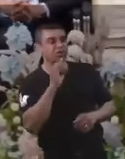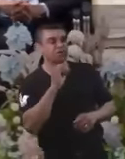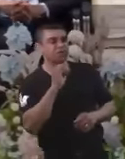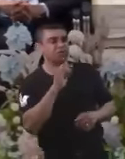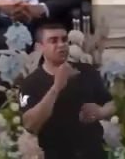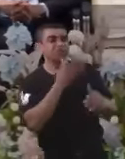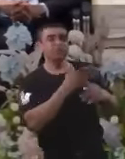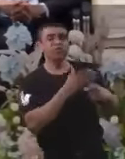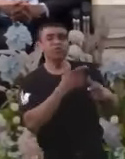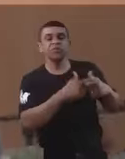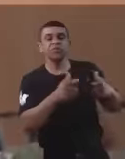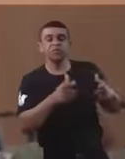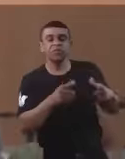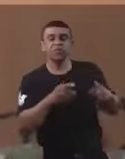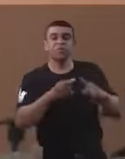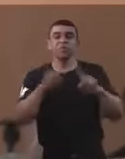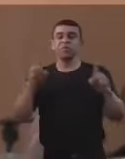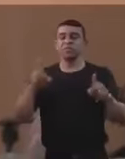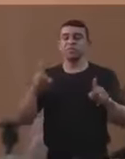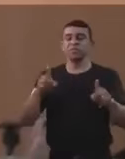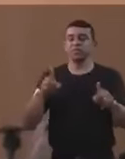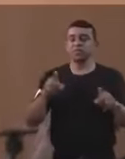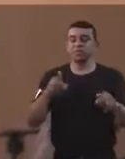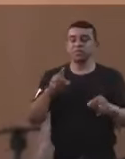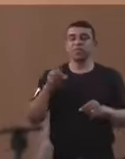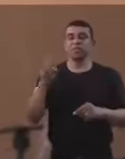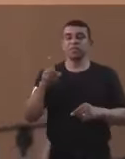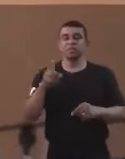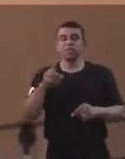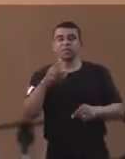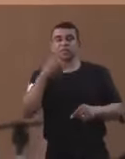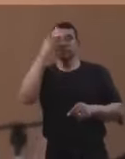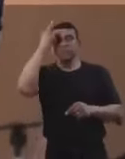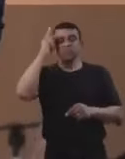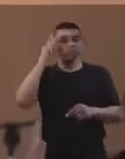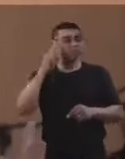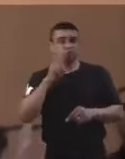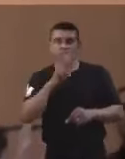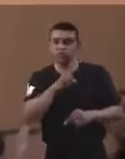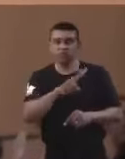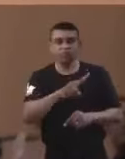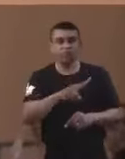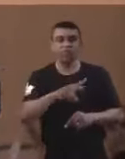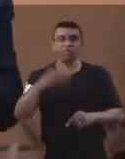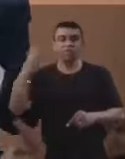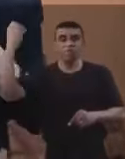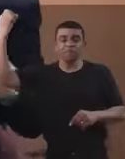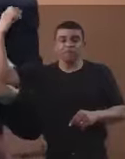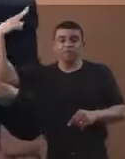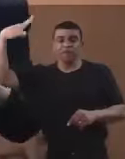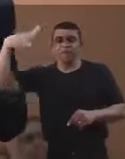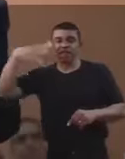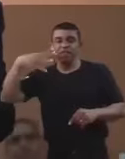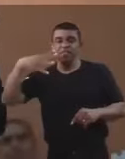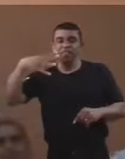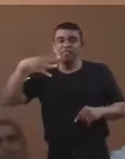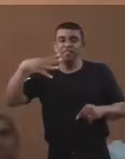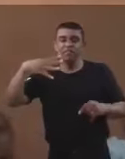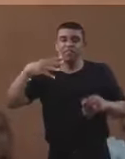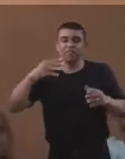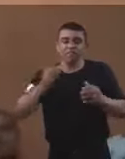A graça está diante dele, mas ele está querendo continuar brigando com o irmão. Ele prefere a herança do que a